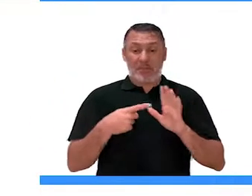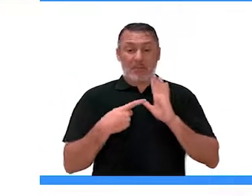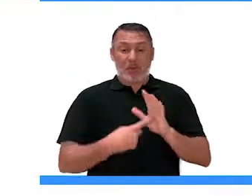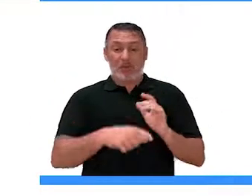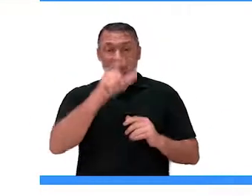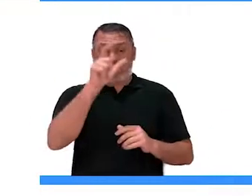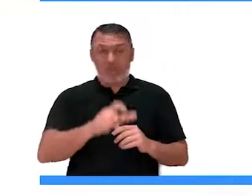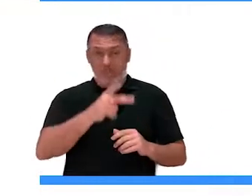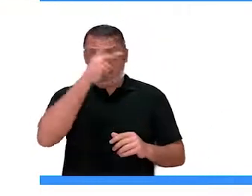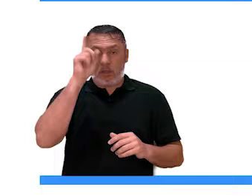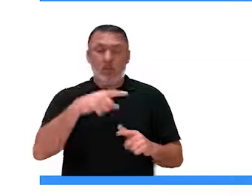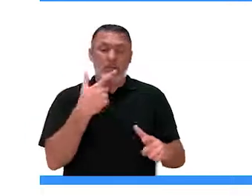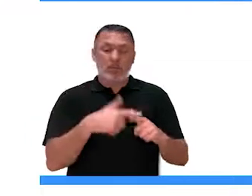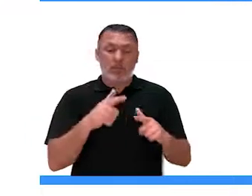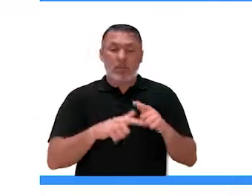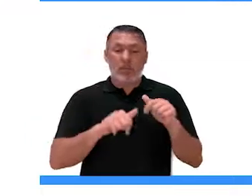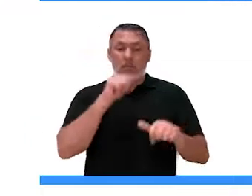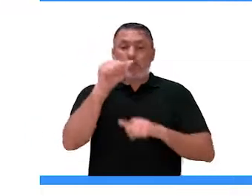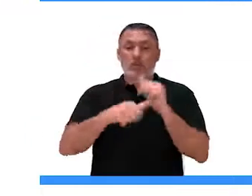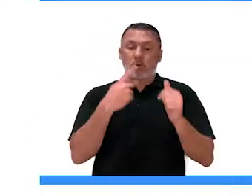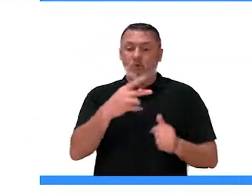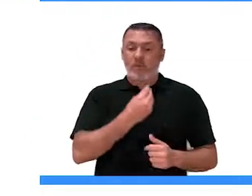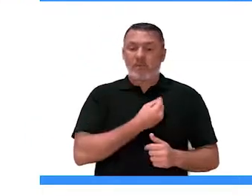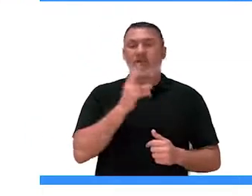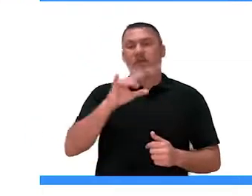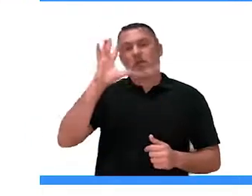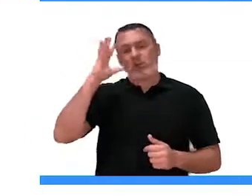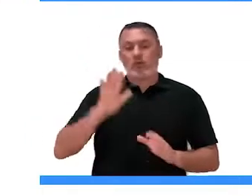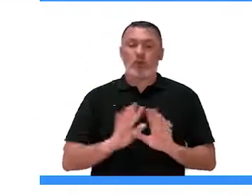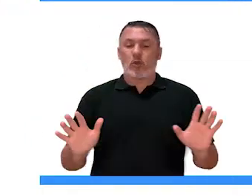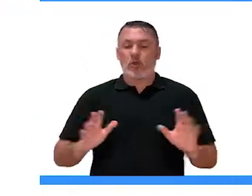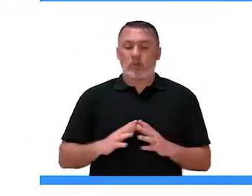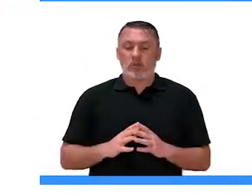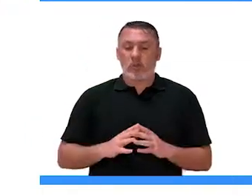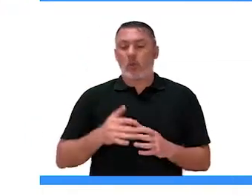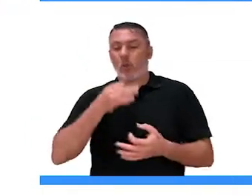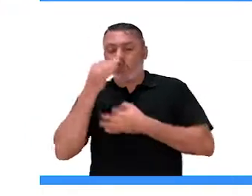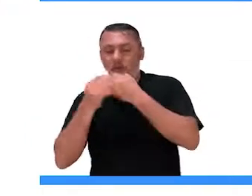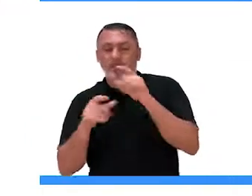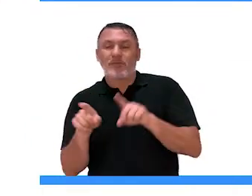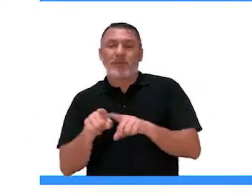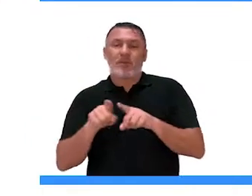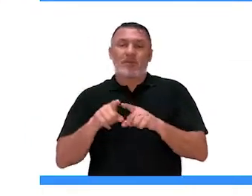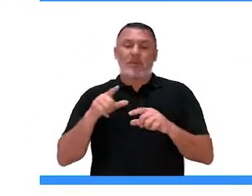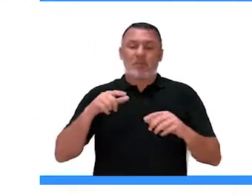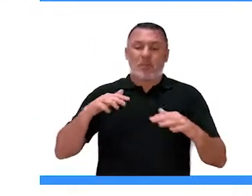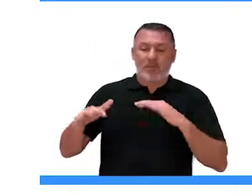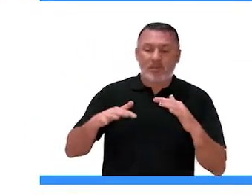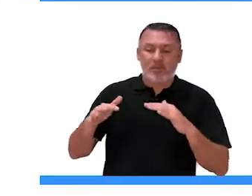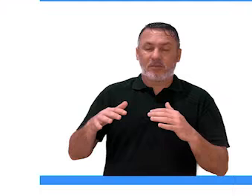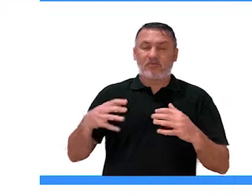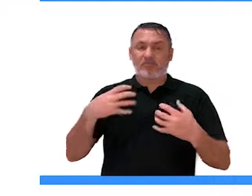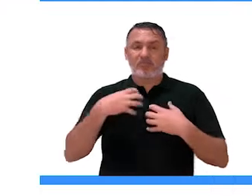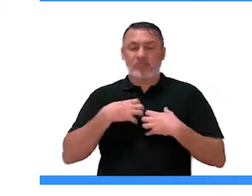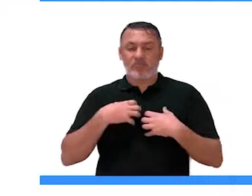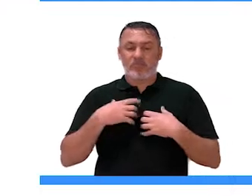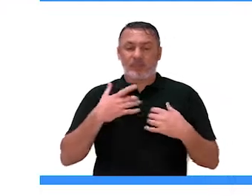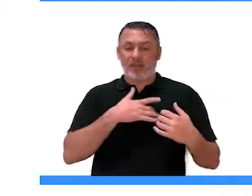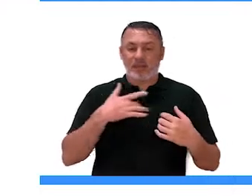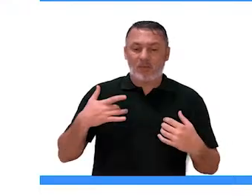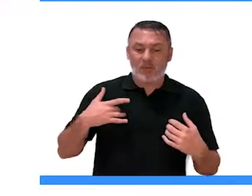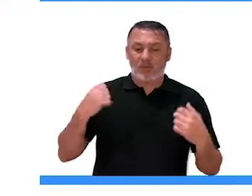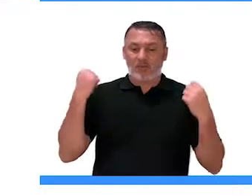costuma-se apresentar o indivíduo como um problema e a mudança do estilo de vida como a solução. Argumenta-se ainda que o movimento da aptidão